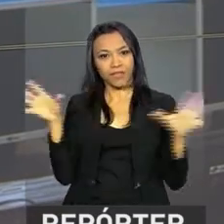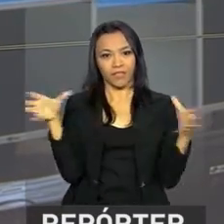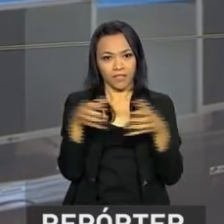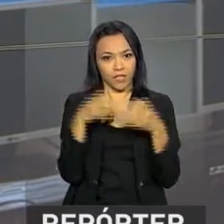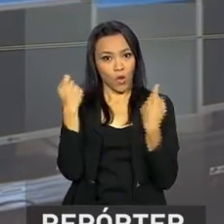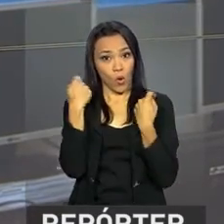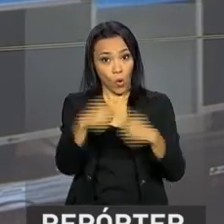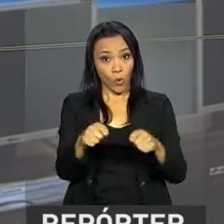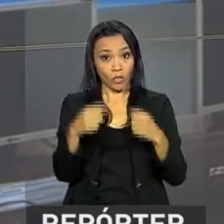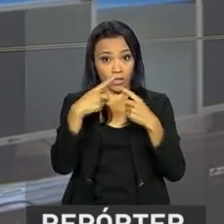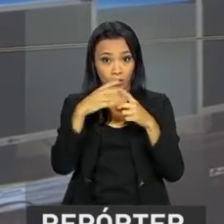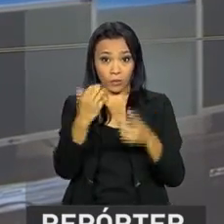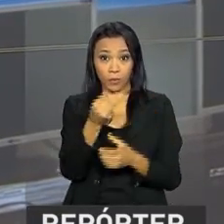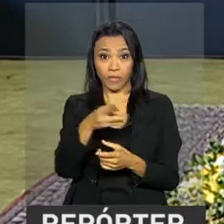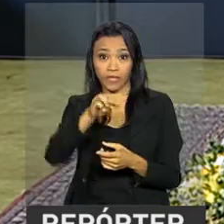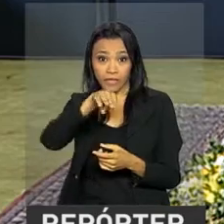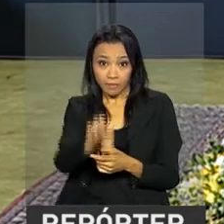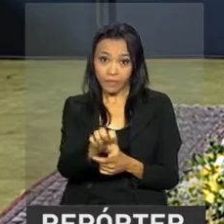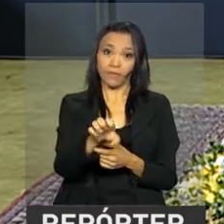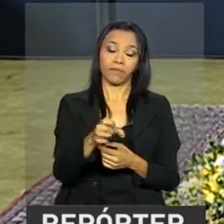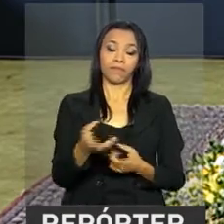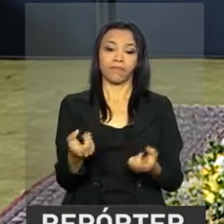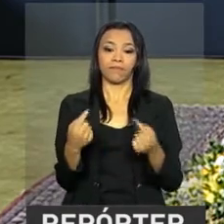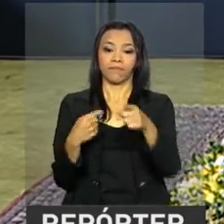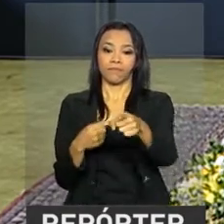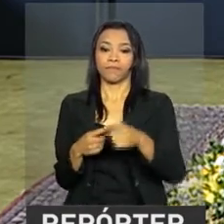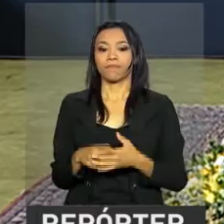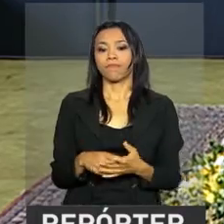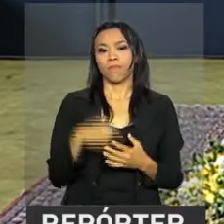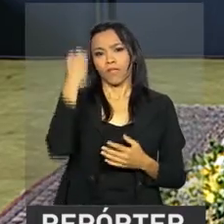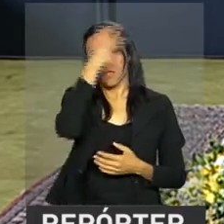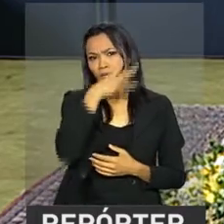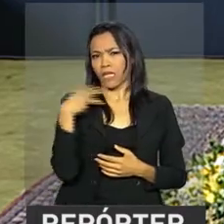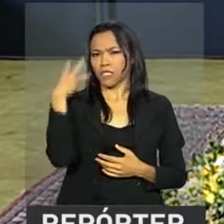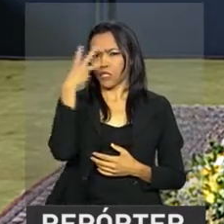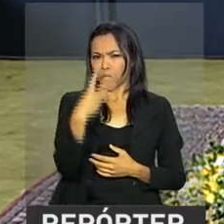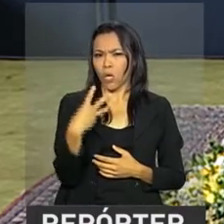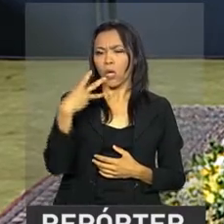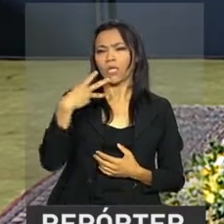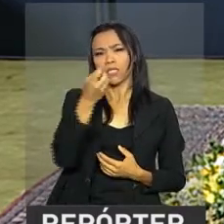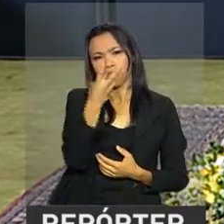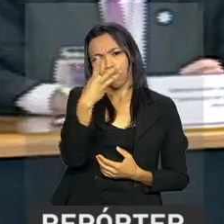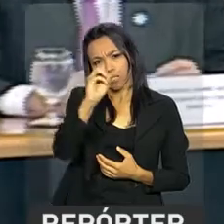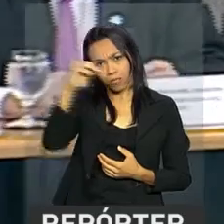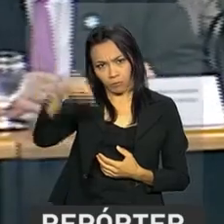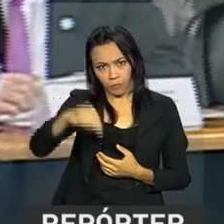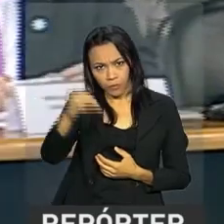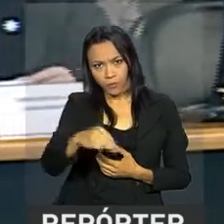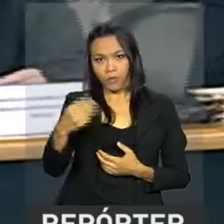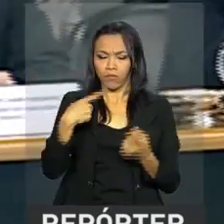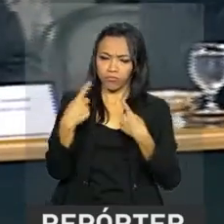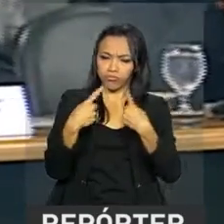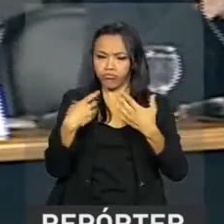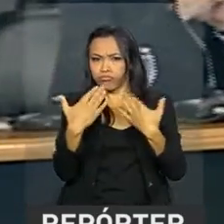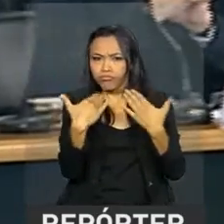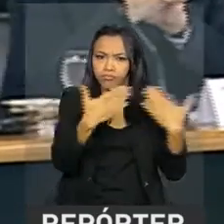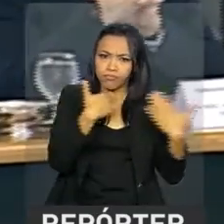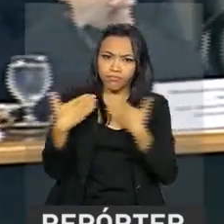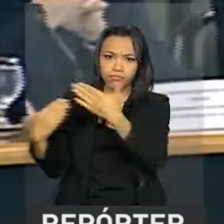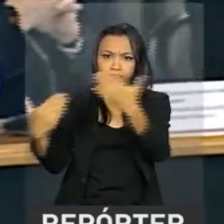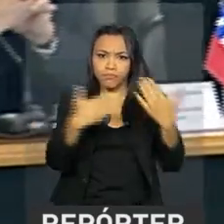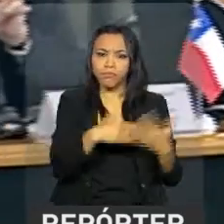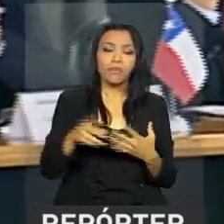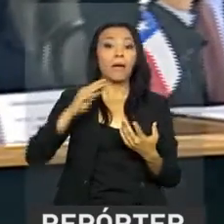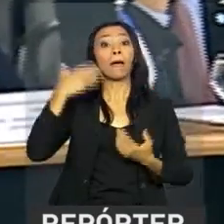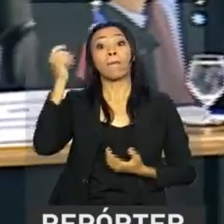crime organizado durante cerca de três horas e meia os ministros dos países que integram o cone sul formado